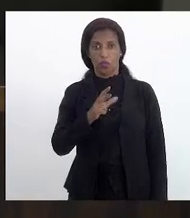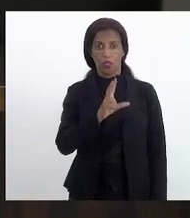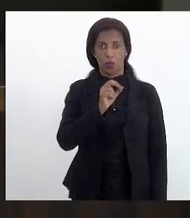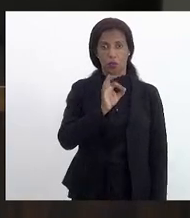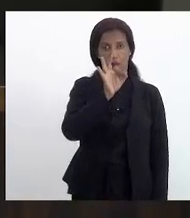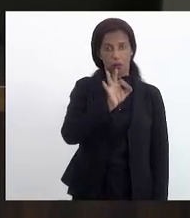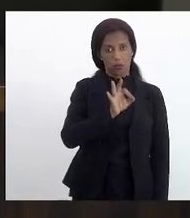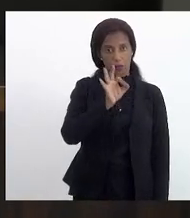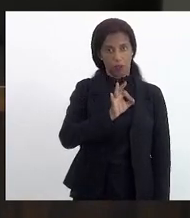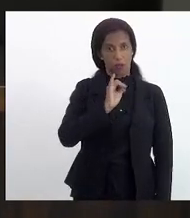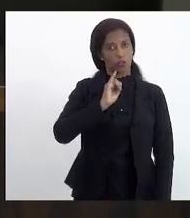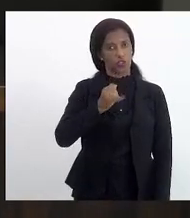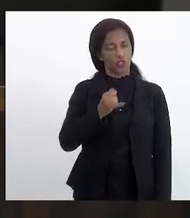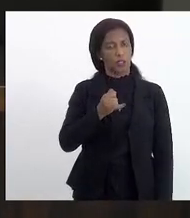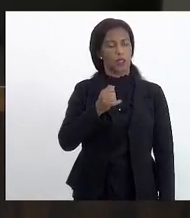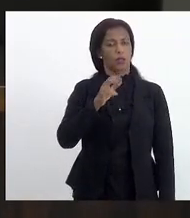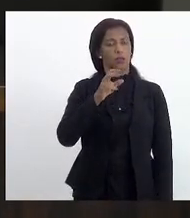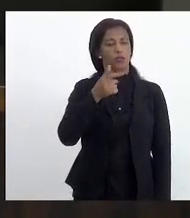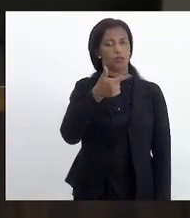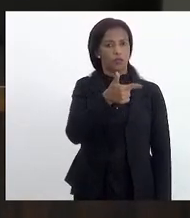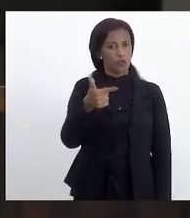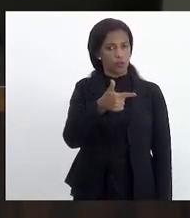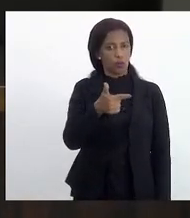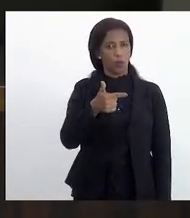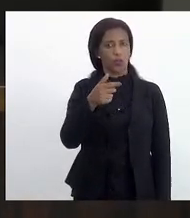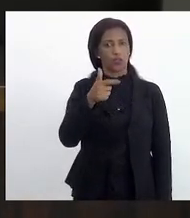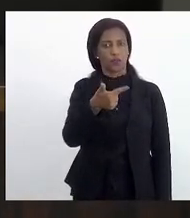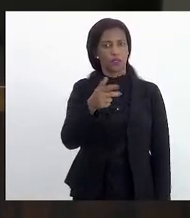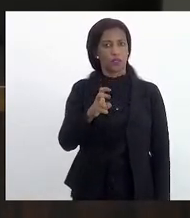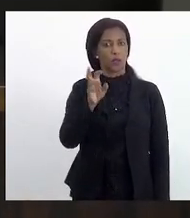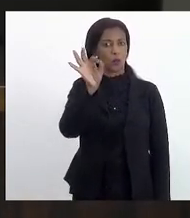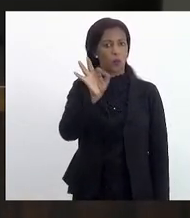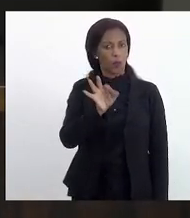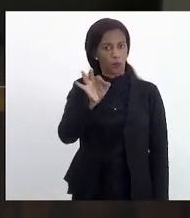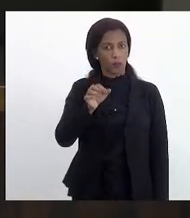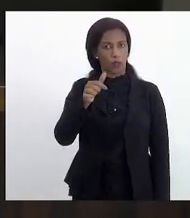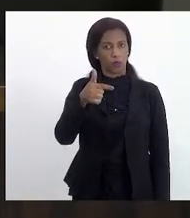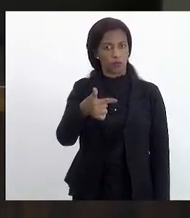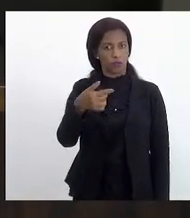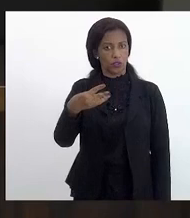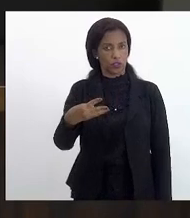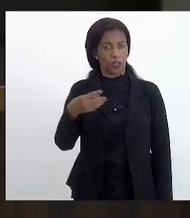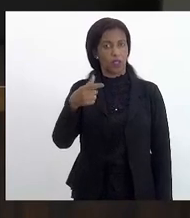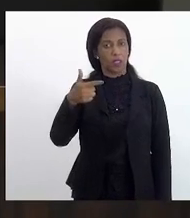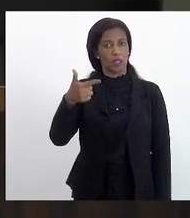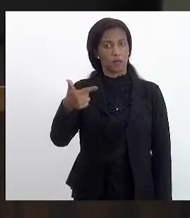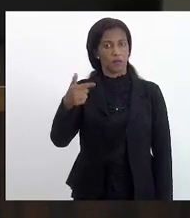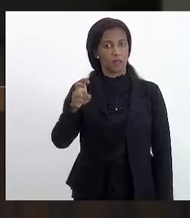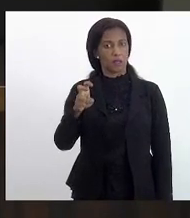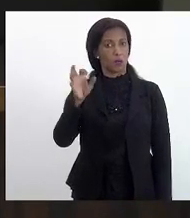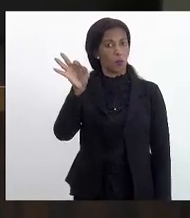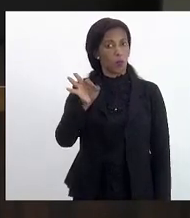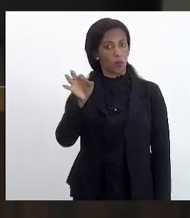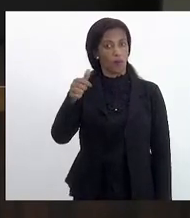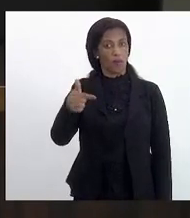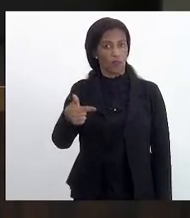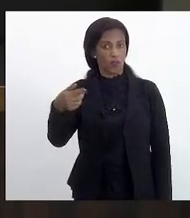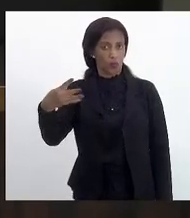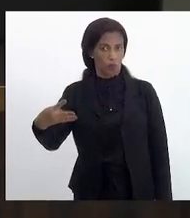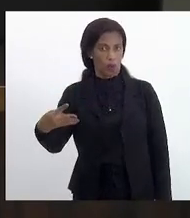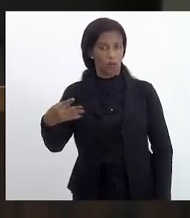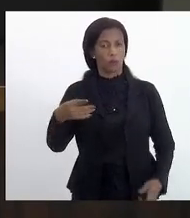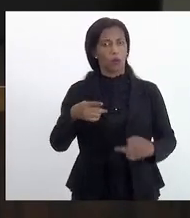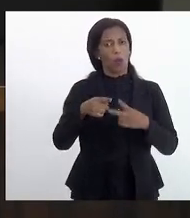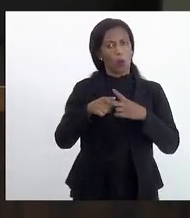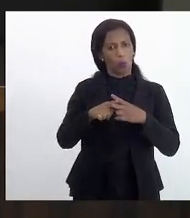em janeiro de 22, 25% em janeiro de 23 e 25% em 24. Com correção anual a partir